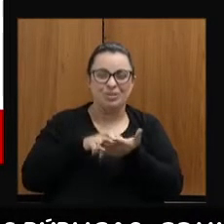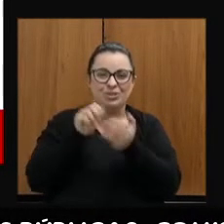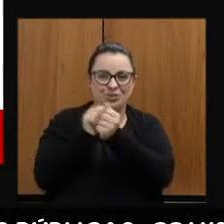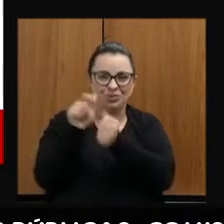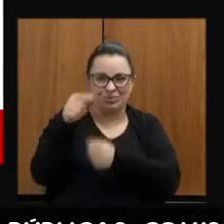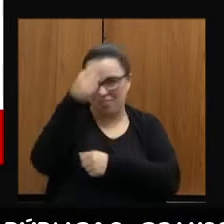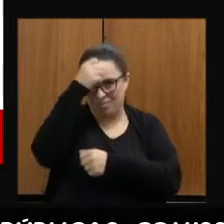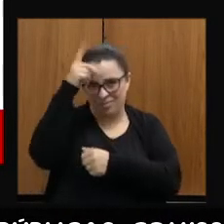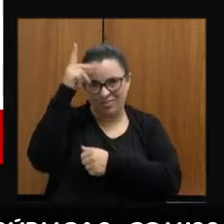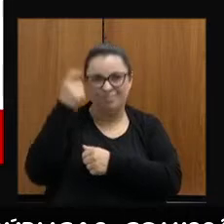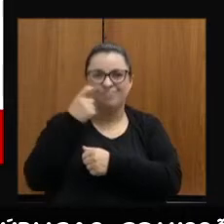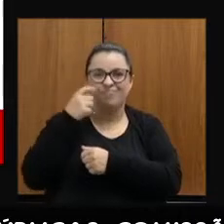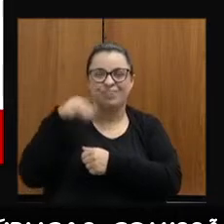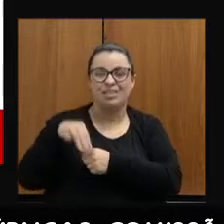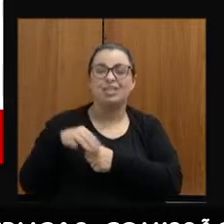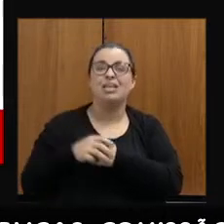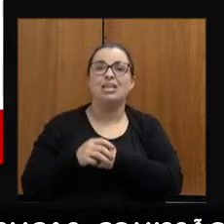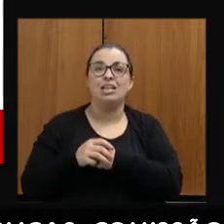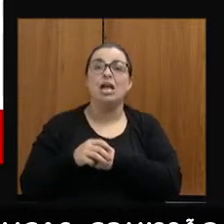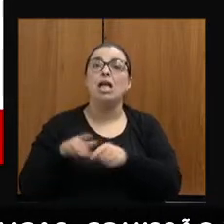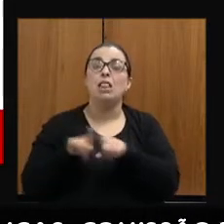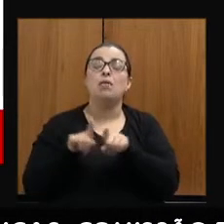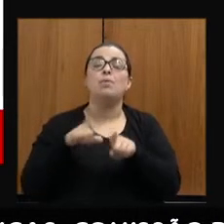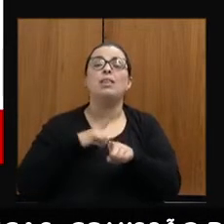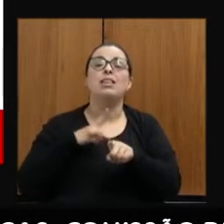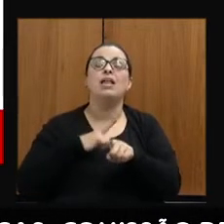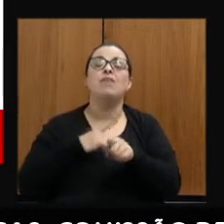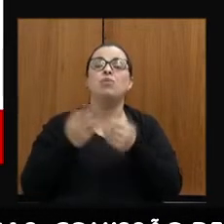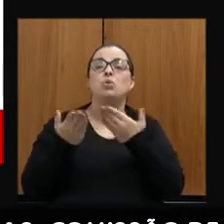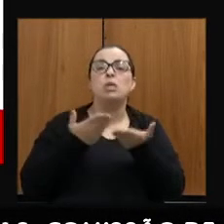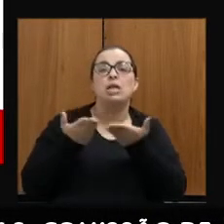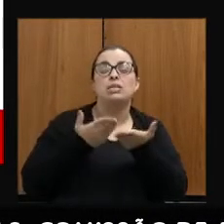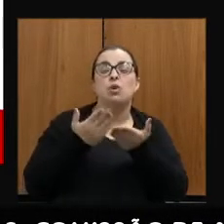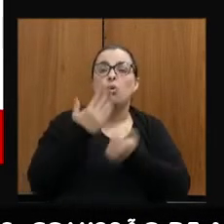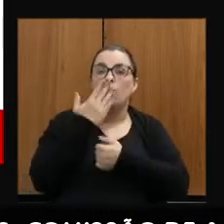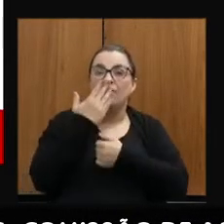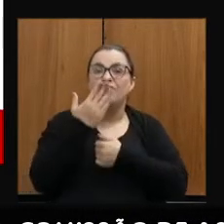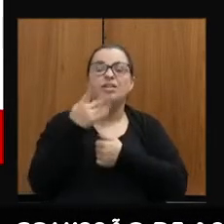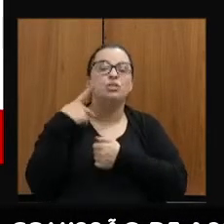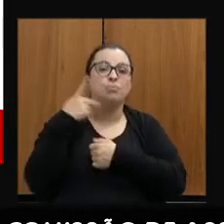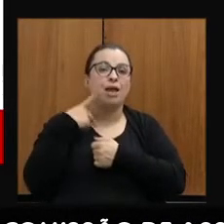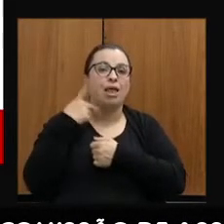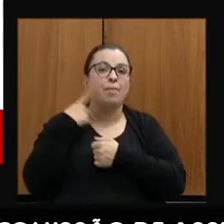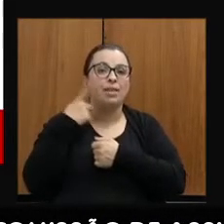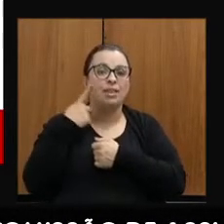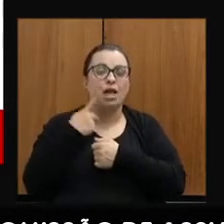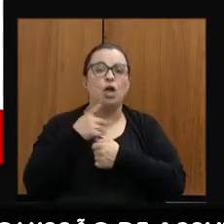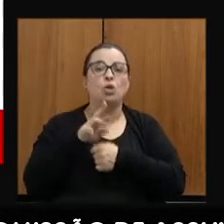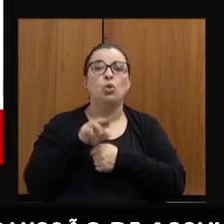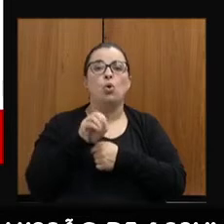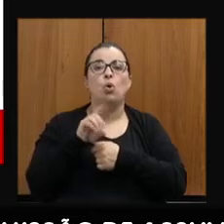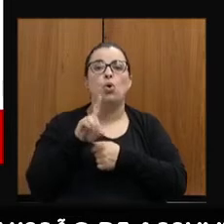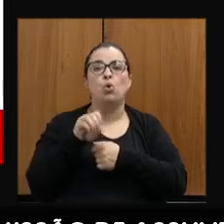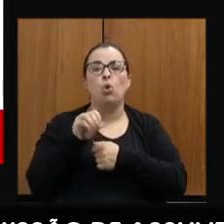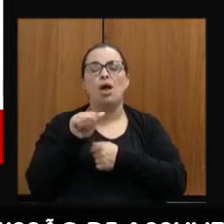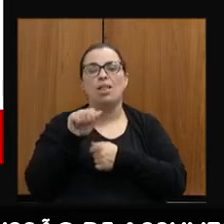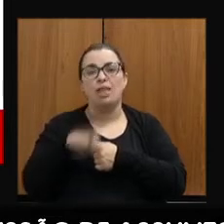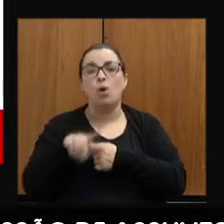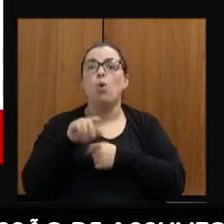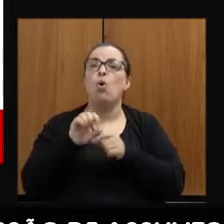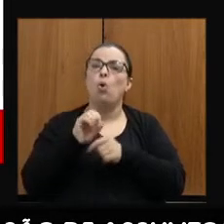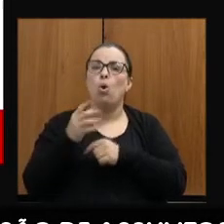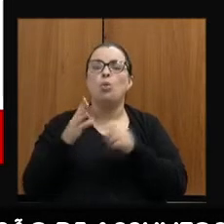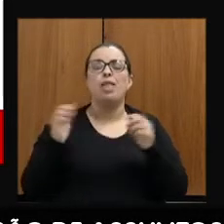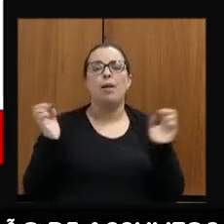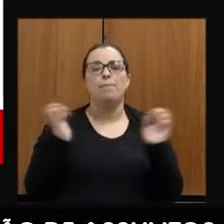interação com a frente parlamentar do Rodoanel ou à frente na a mobilidade Metropolitana para